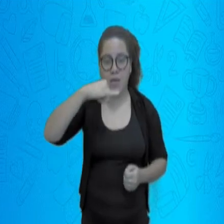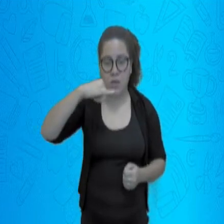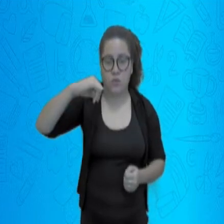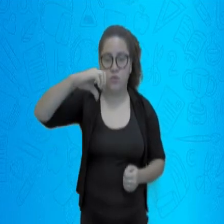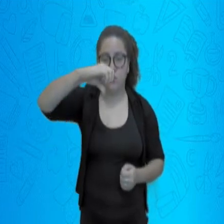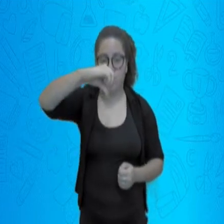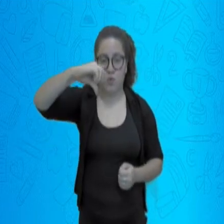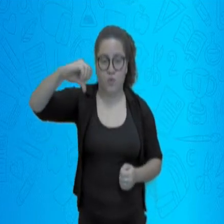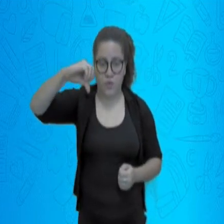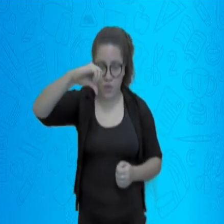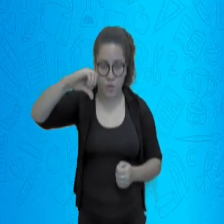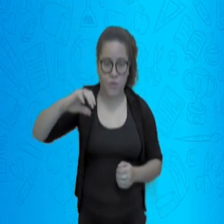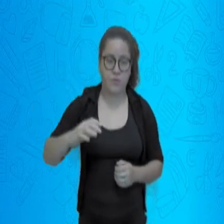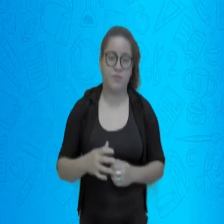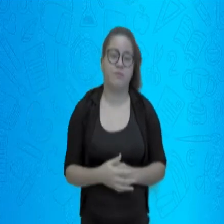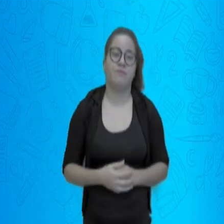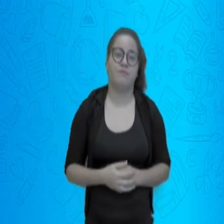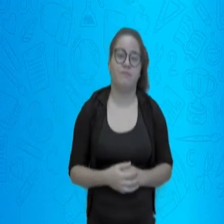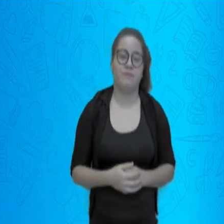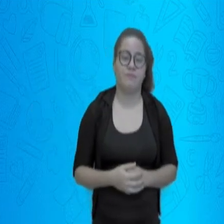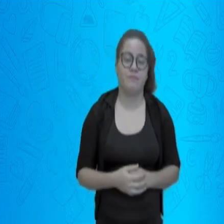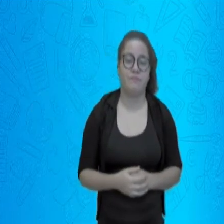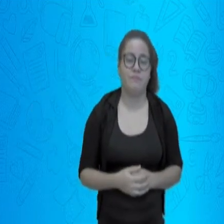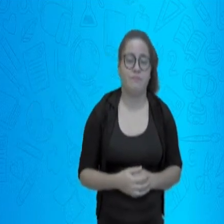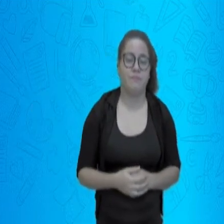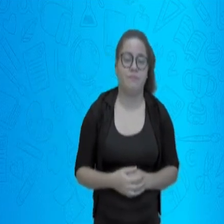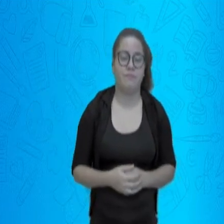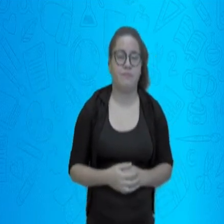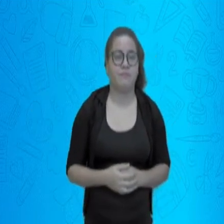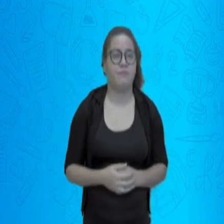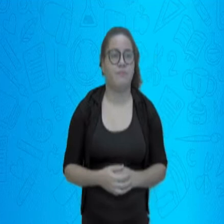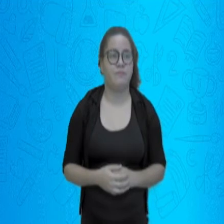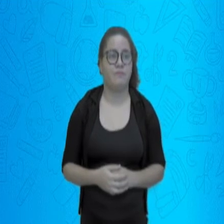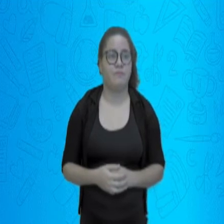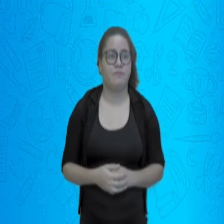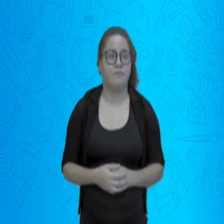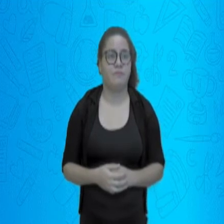resposta também é negativa, que é menos 99.